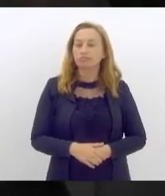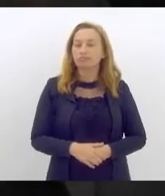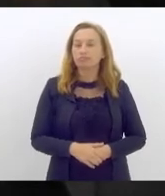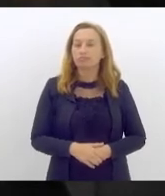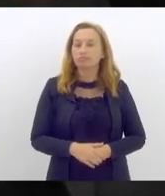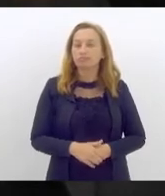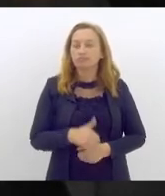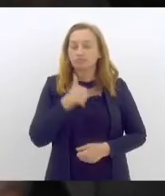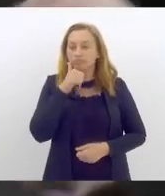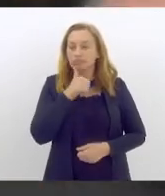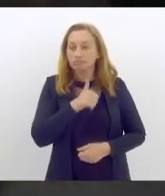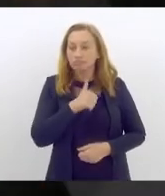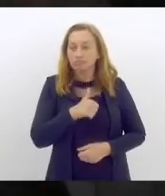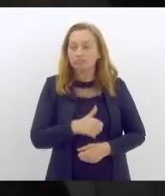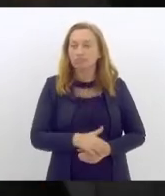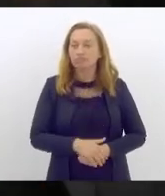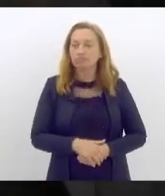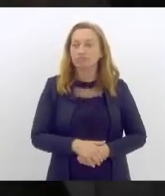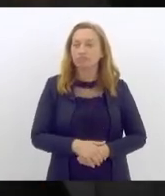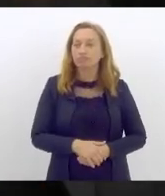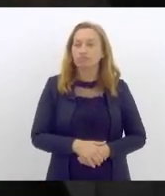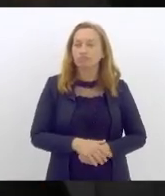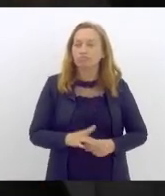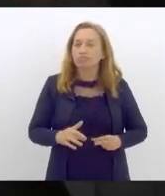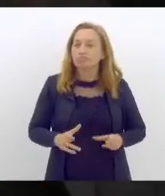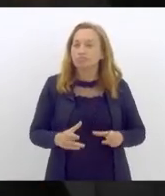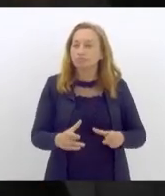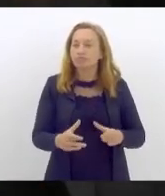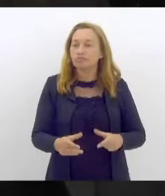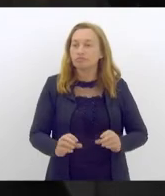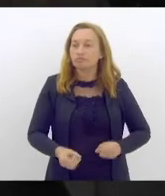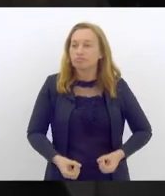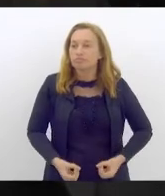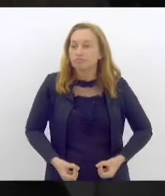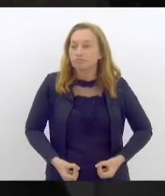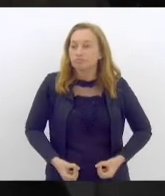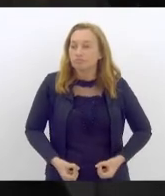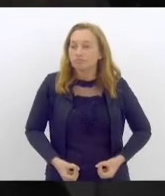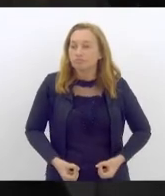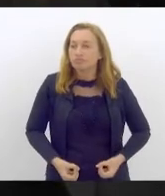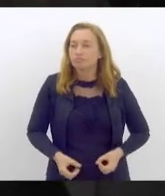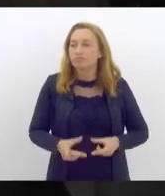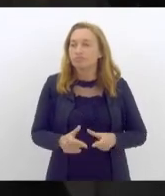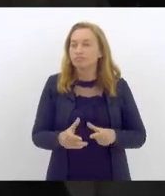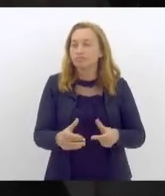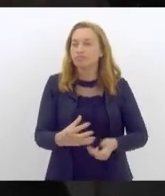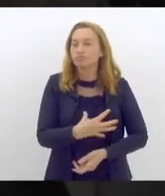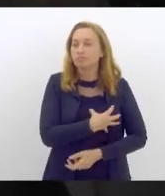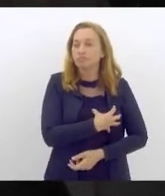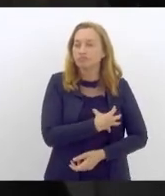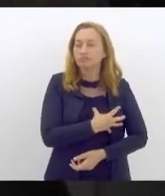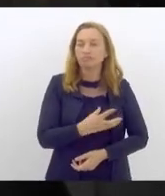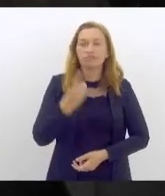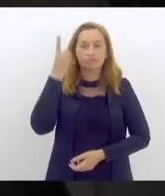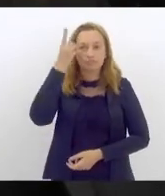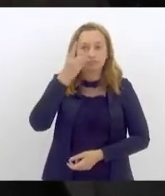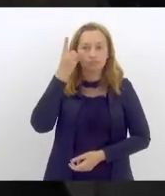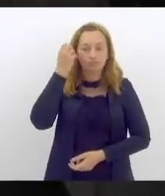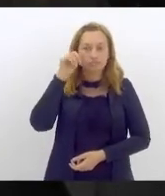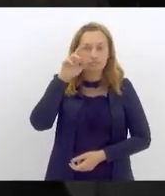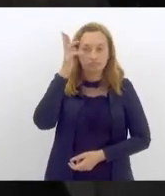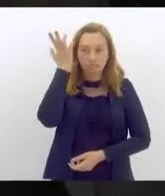na mulher o câncer de útero e o câncer de mama Deputado Eliomar